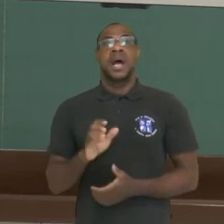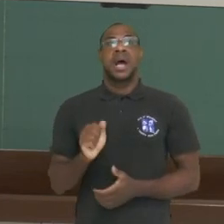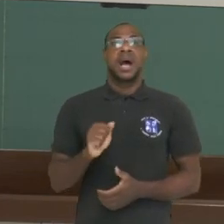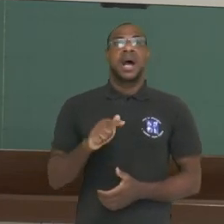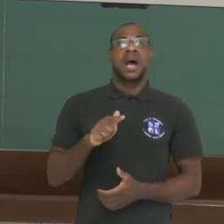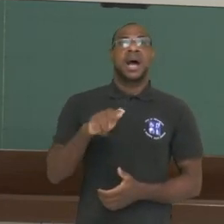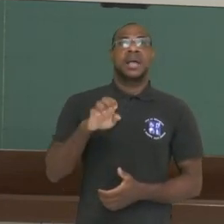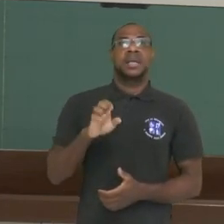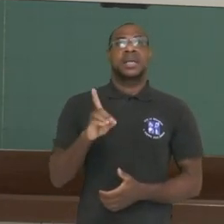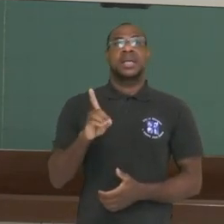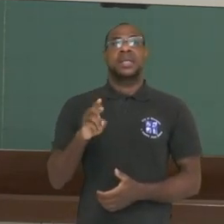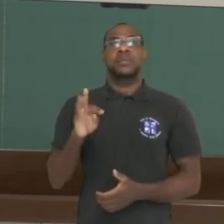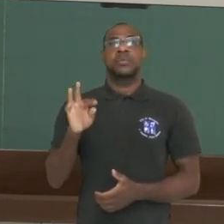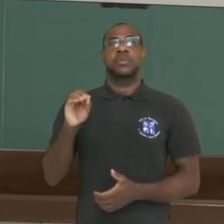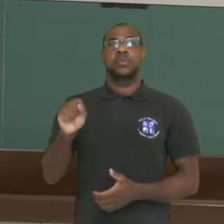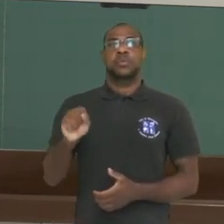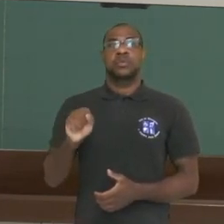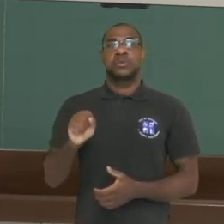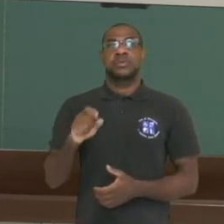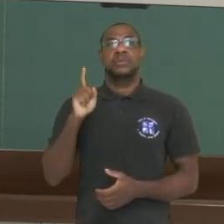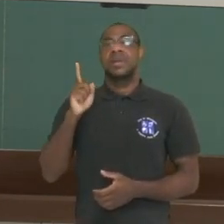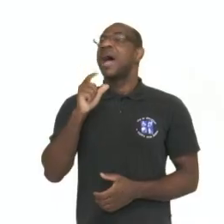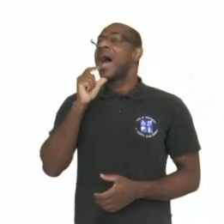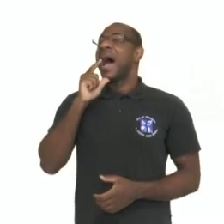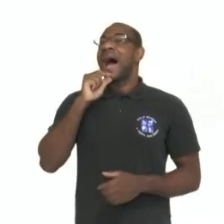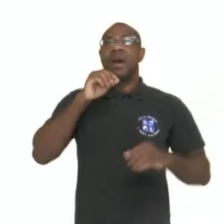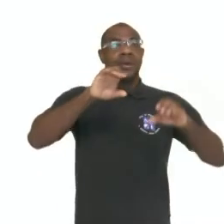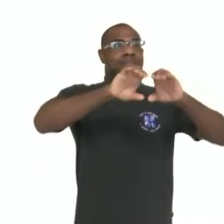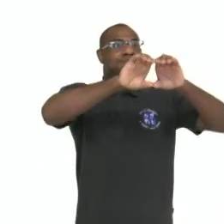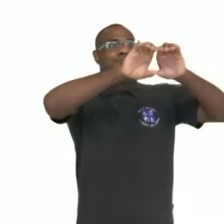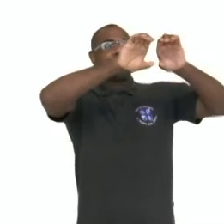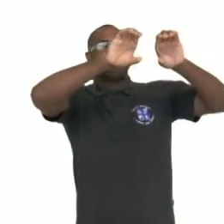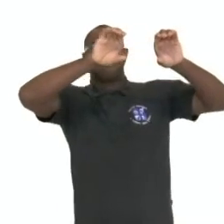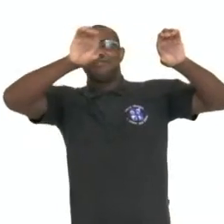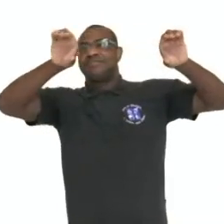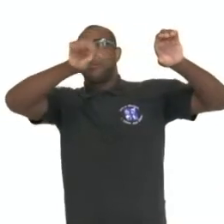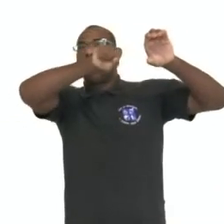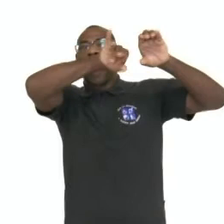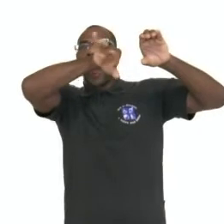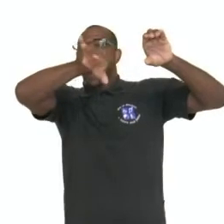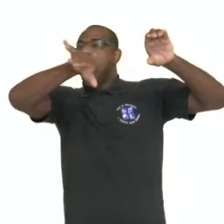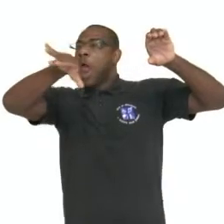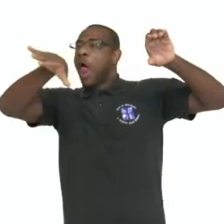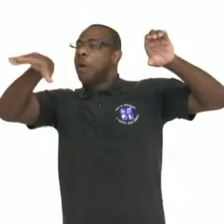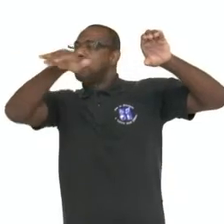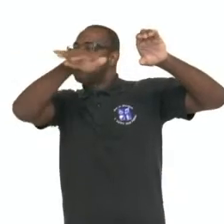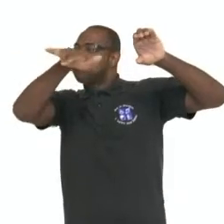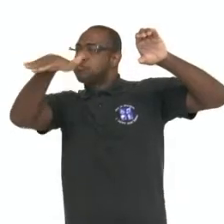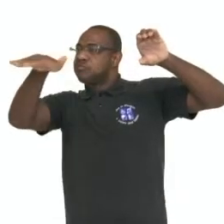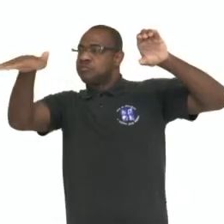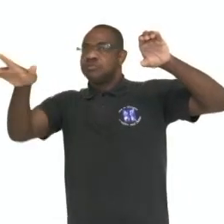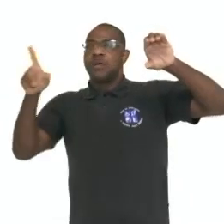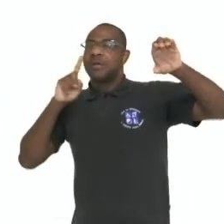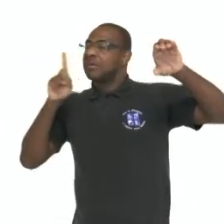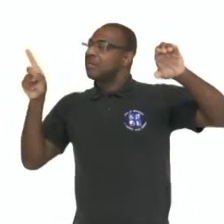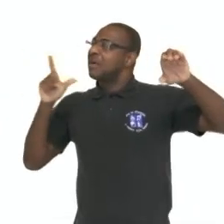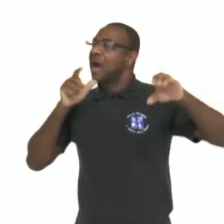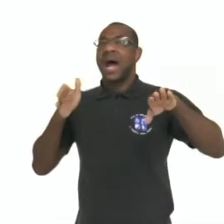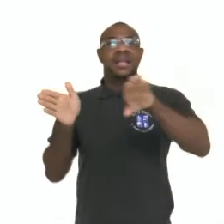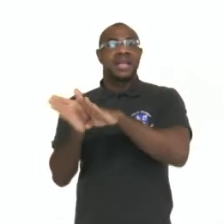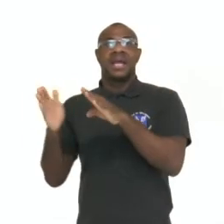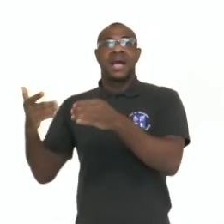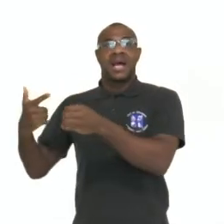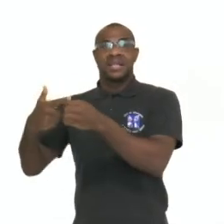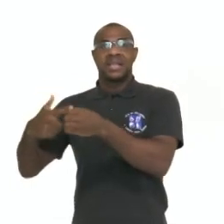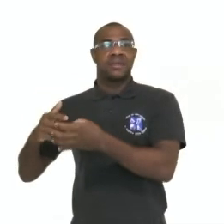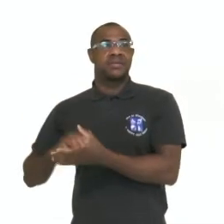da construção romana, eram canais que serviam para transportar água e após ser recolhidos em nascentes, poça era levada até as cidades. E por